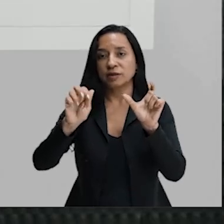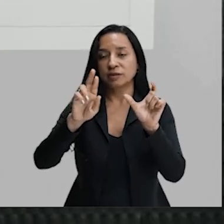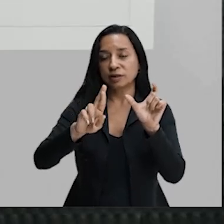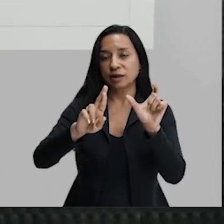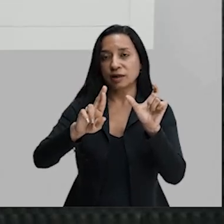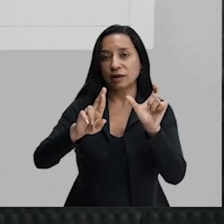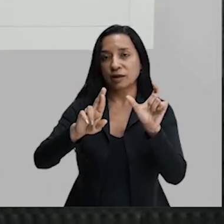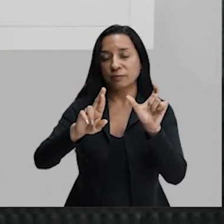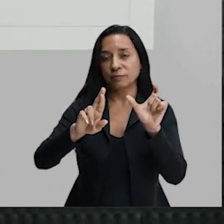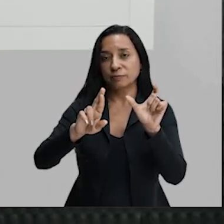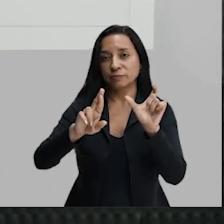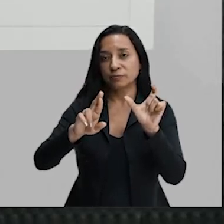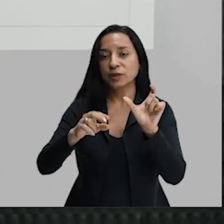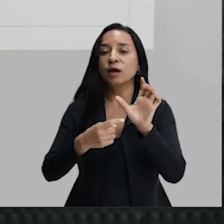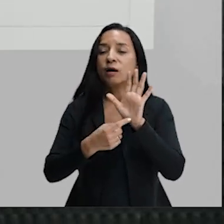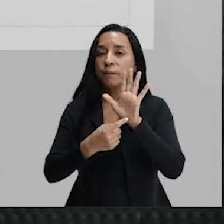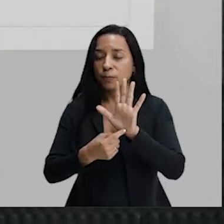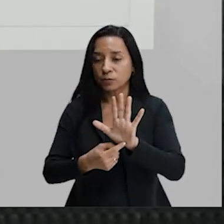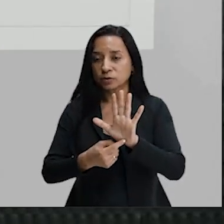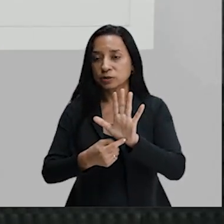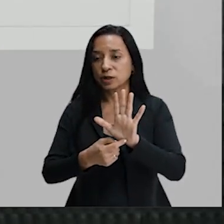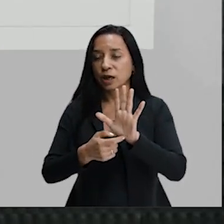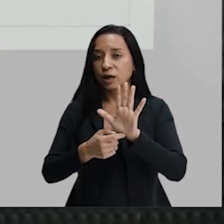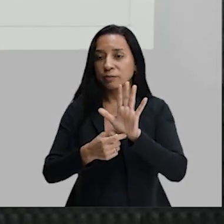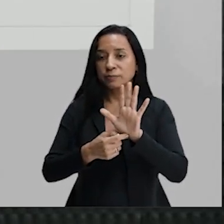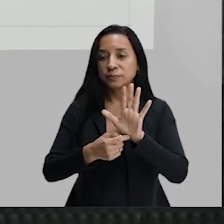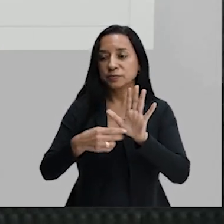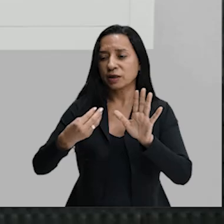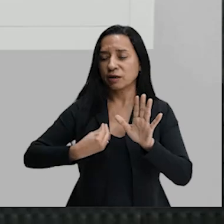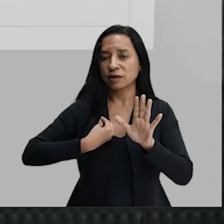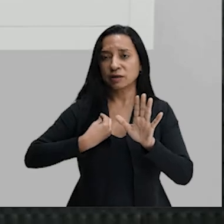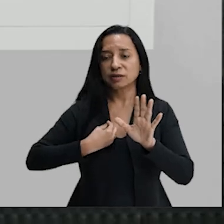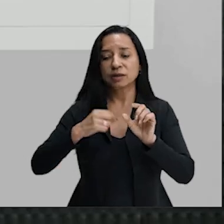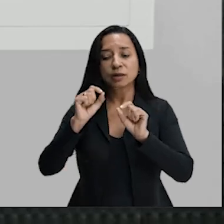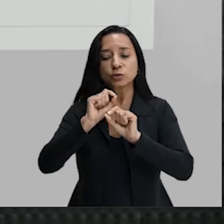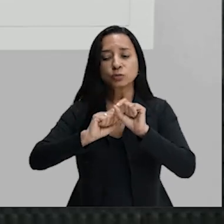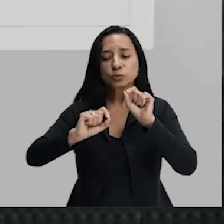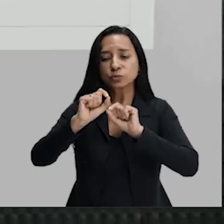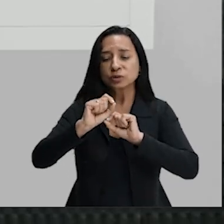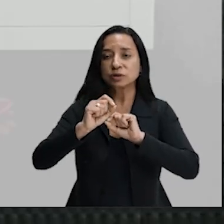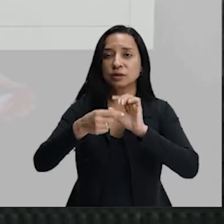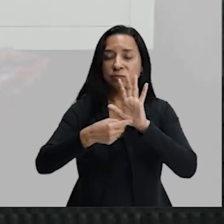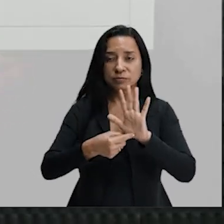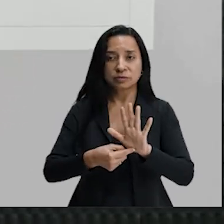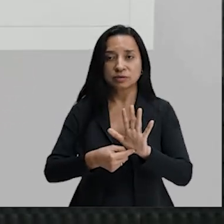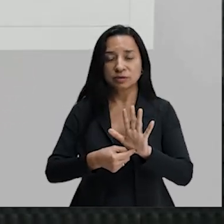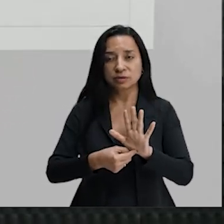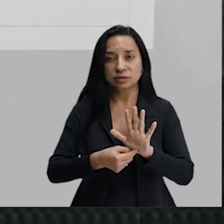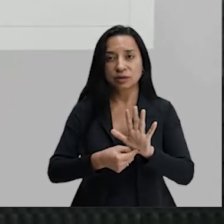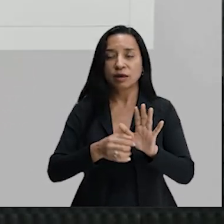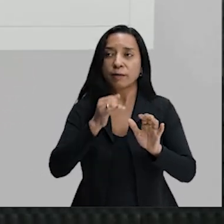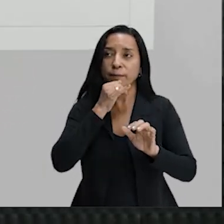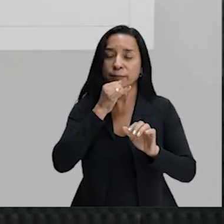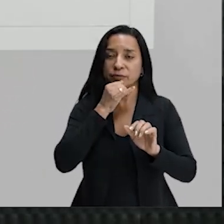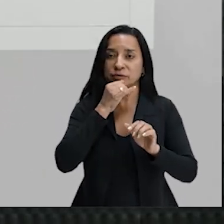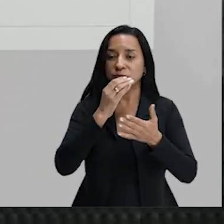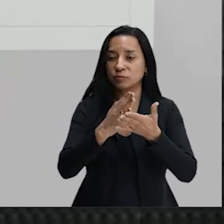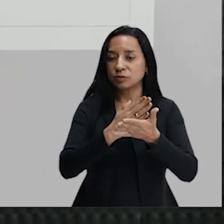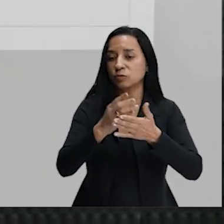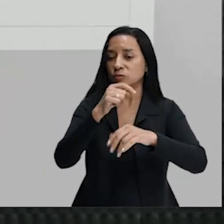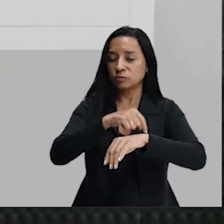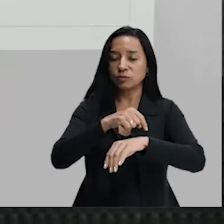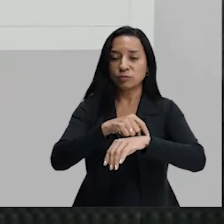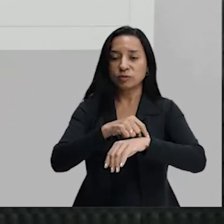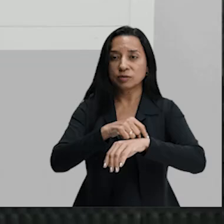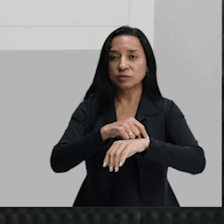realidade do que necessariamente ela é apresentada. Ora, em muitas situações, em muitos momentos, a realidade não é bem-vinda. Então, geralmente, ela é, vou